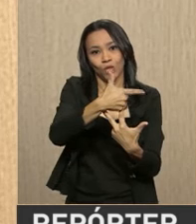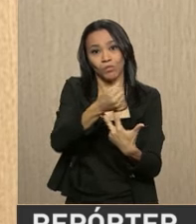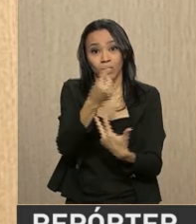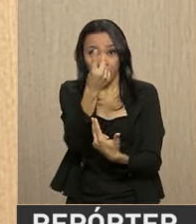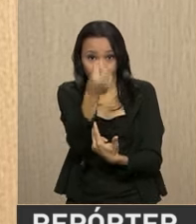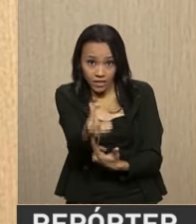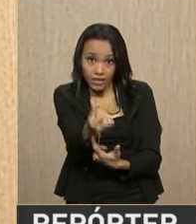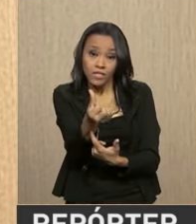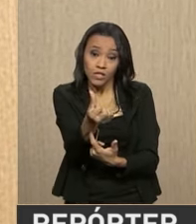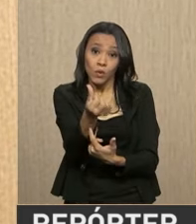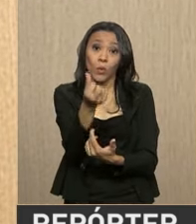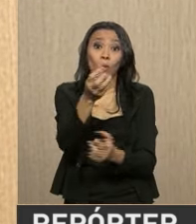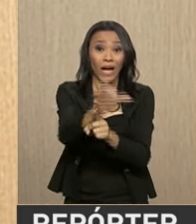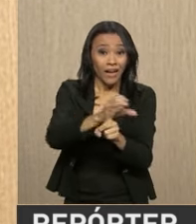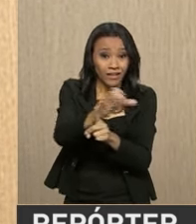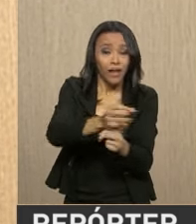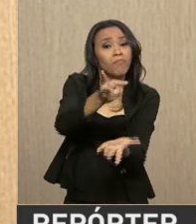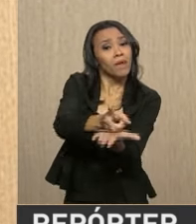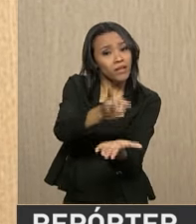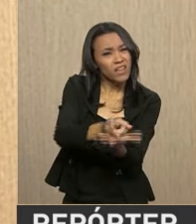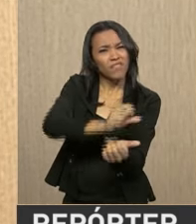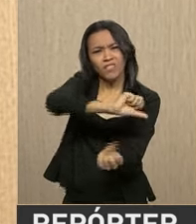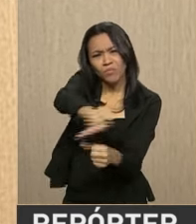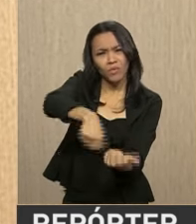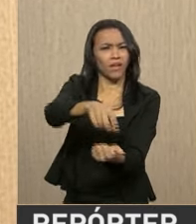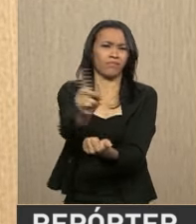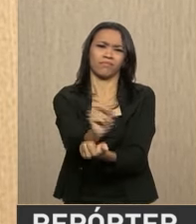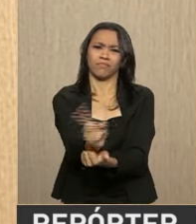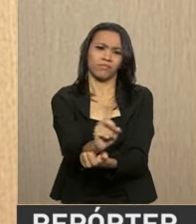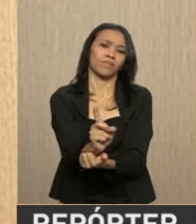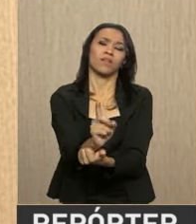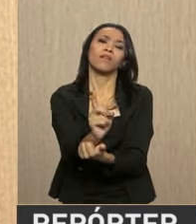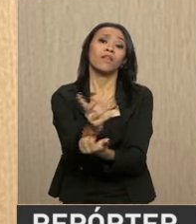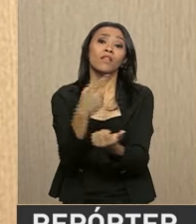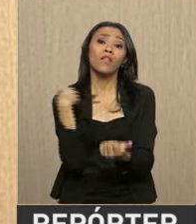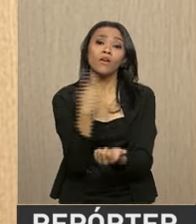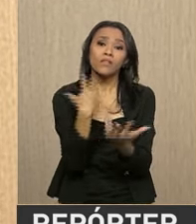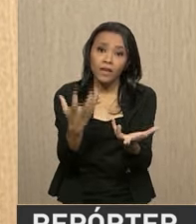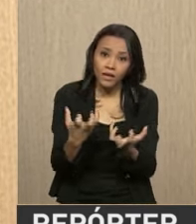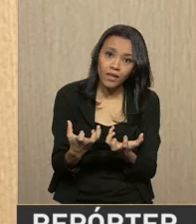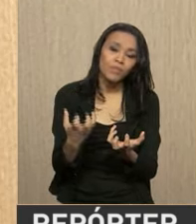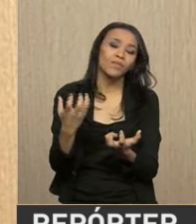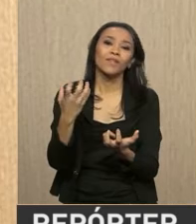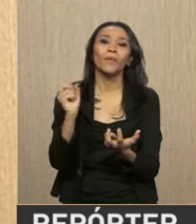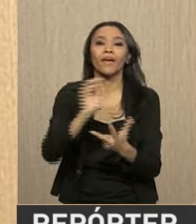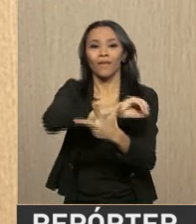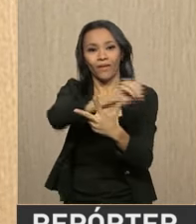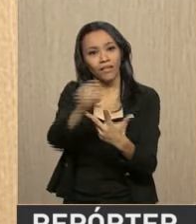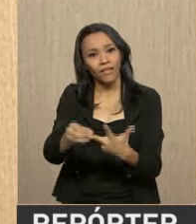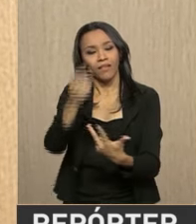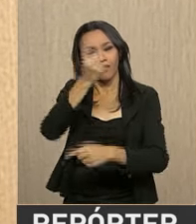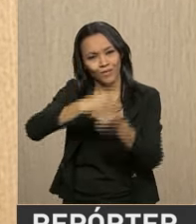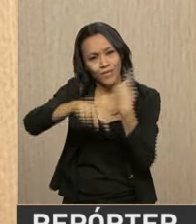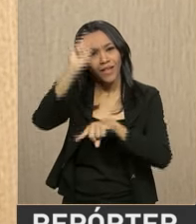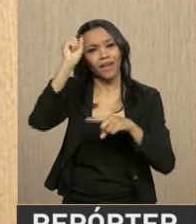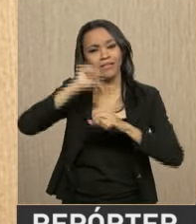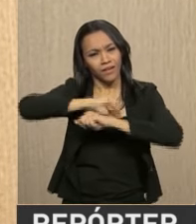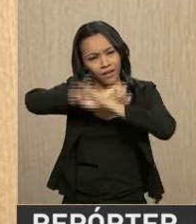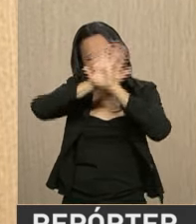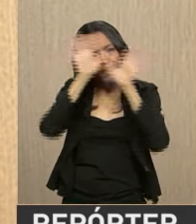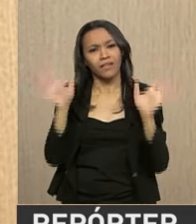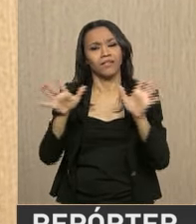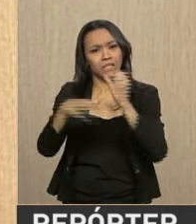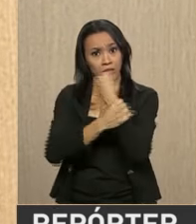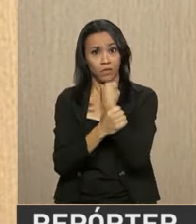mantido e que nada será alterado. O que a gente quer é ter um Enem com sucesso, transparência e